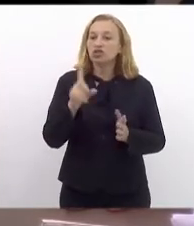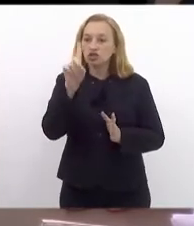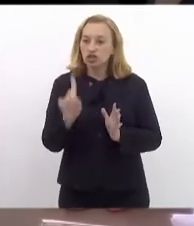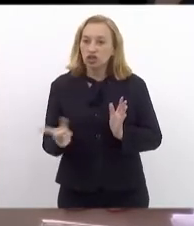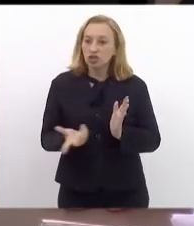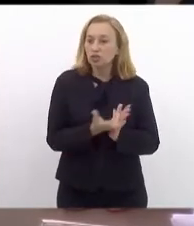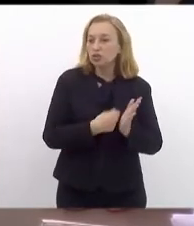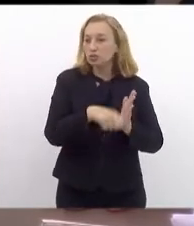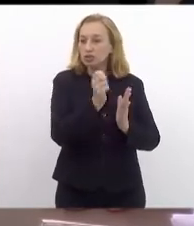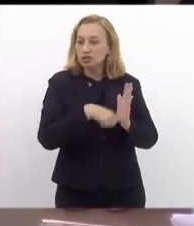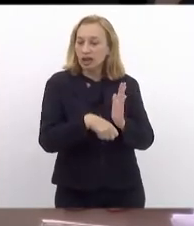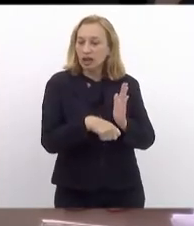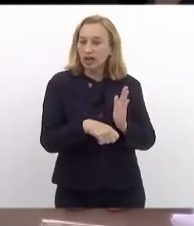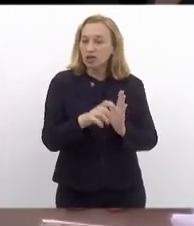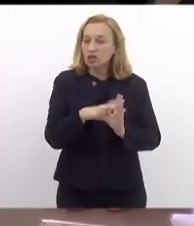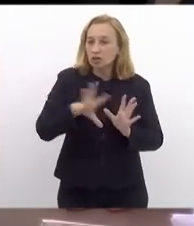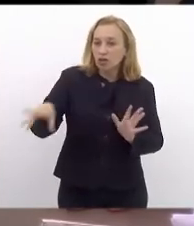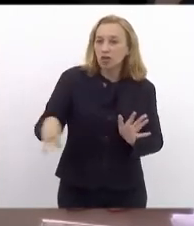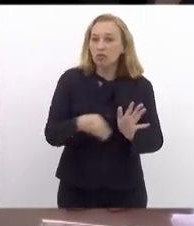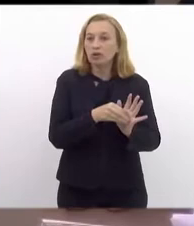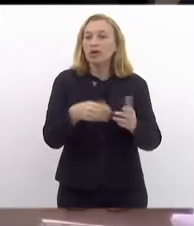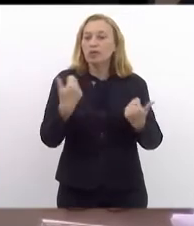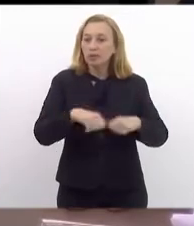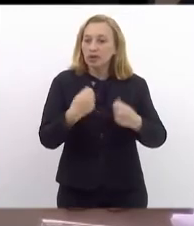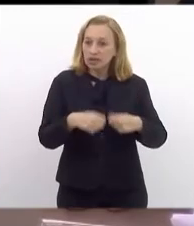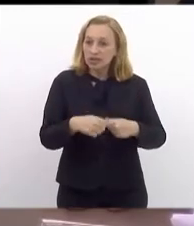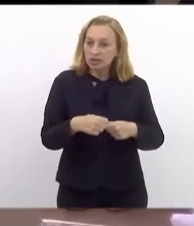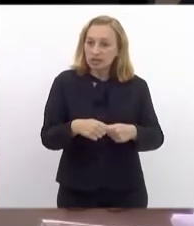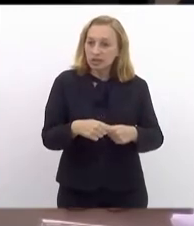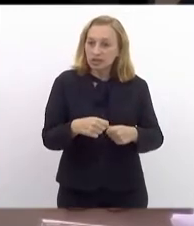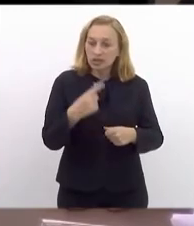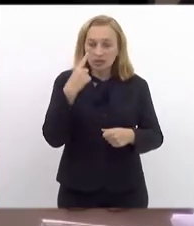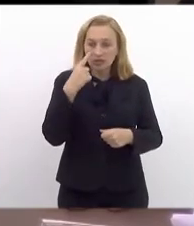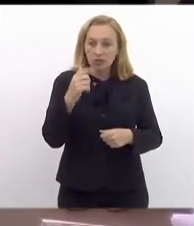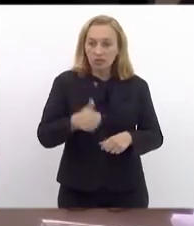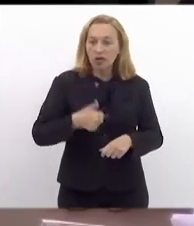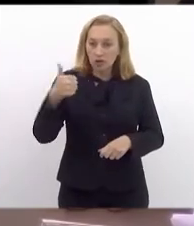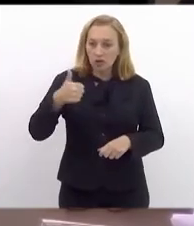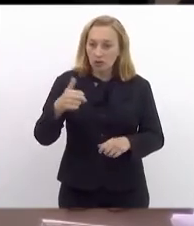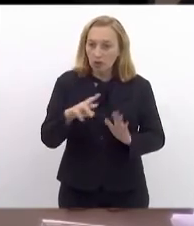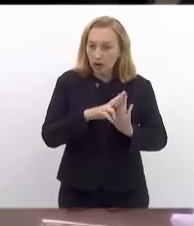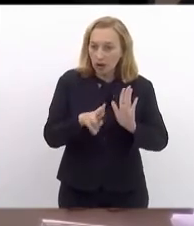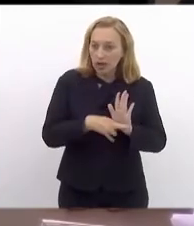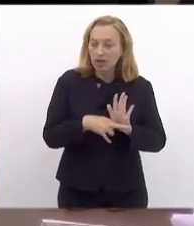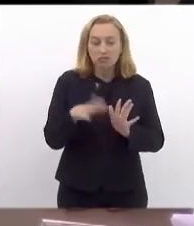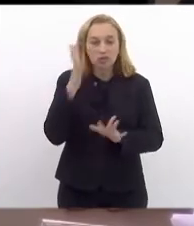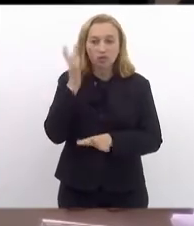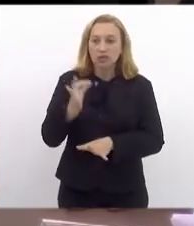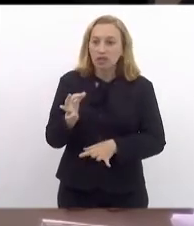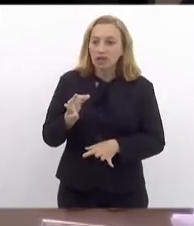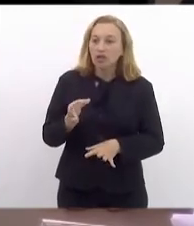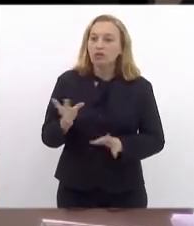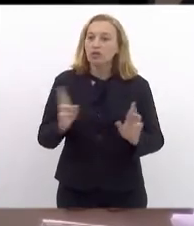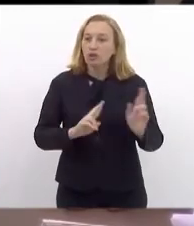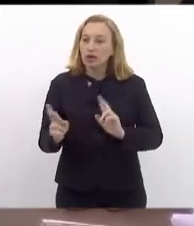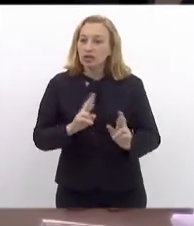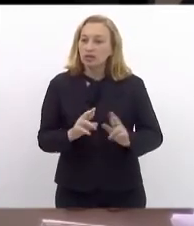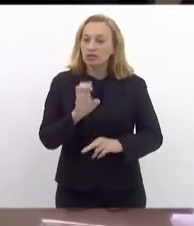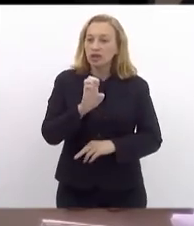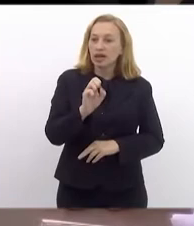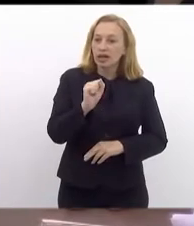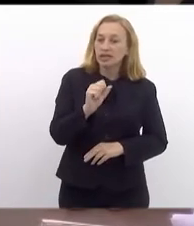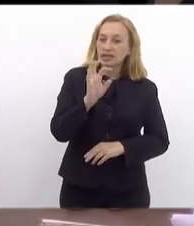sabe que ia não adianta a gente só implementar a gente tem que fazer conta para ver qual o melhor regime Então eu não sei nem a com relação a